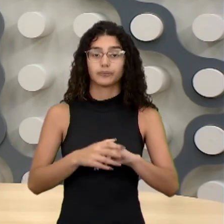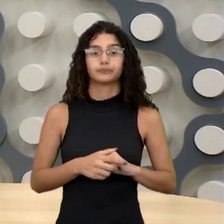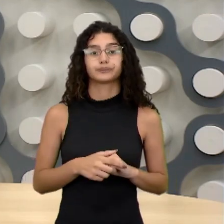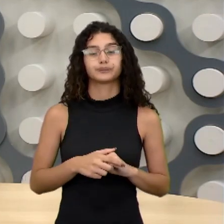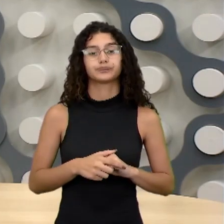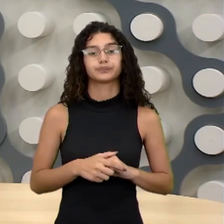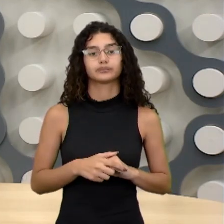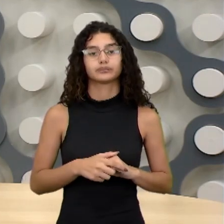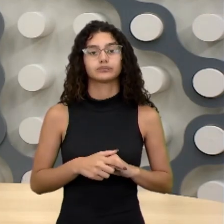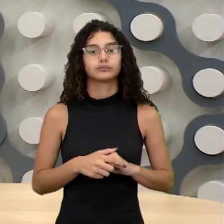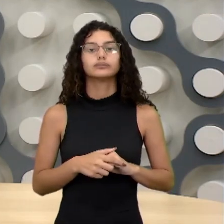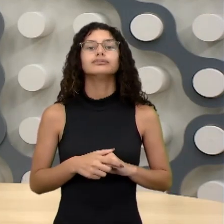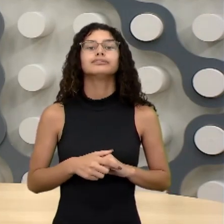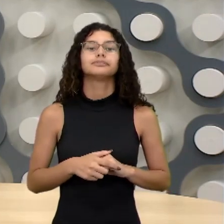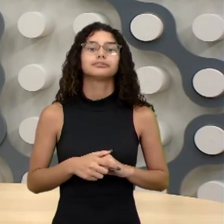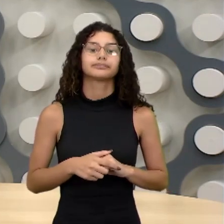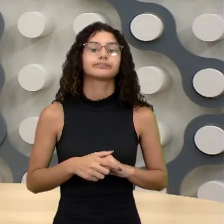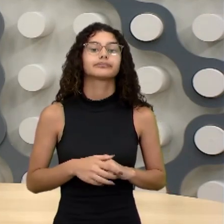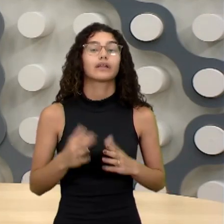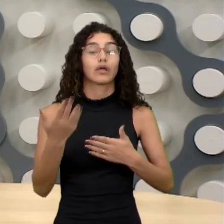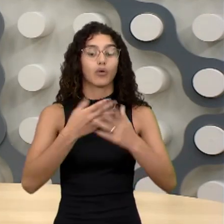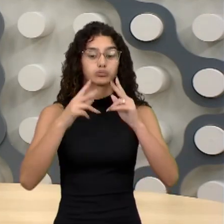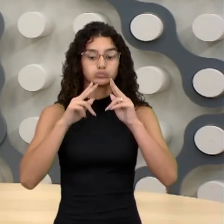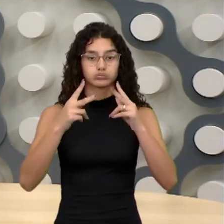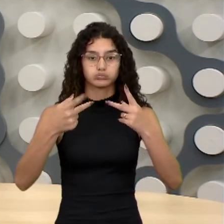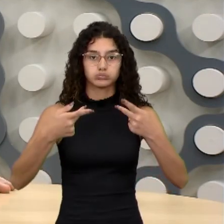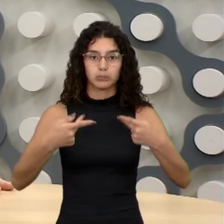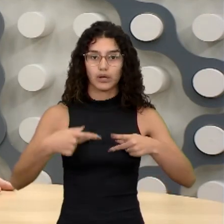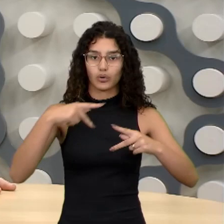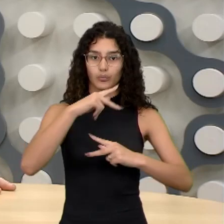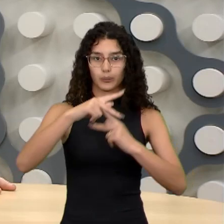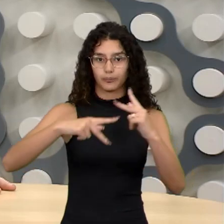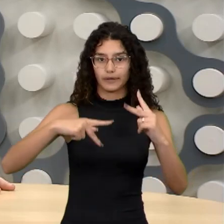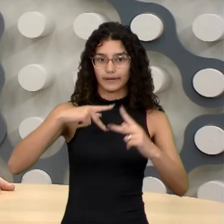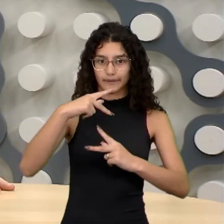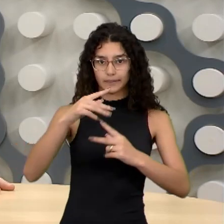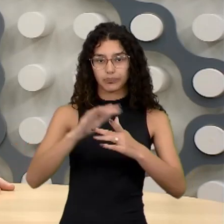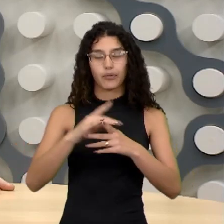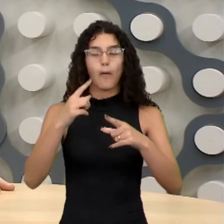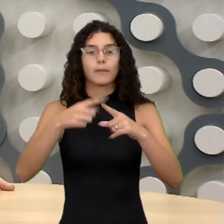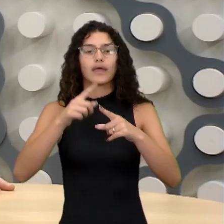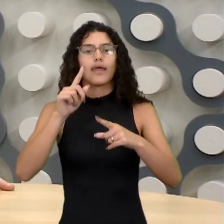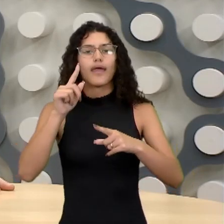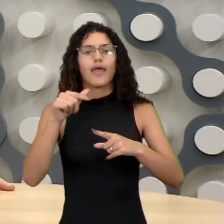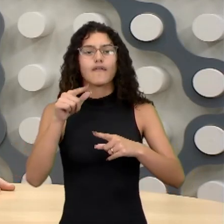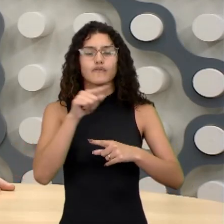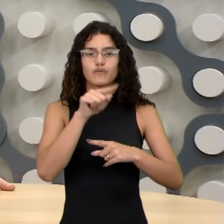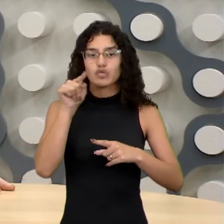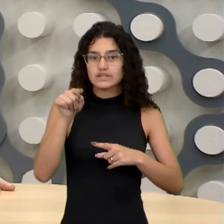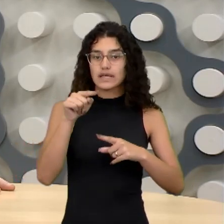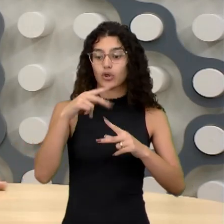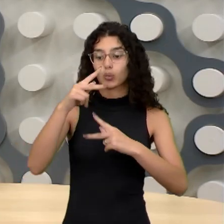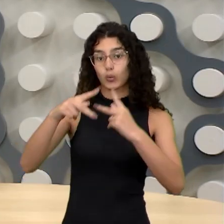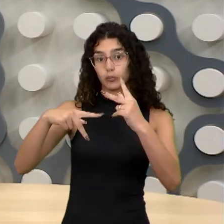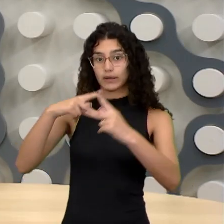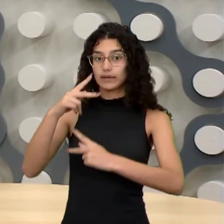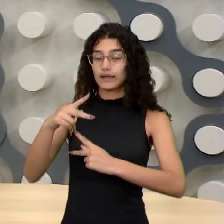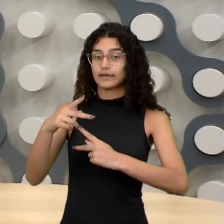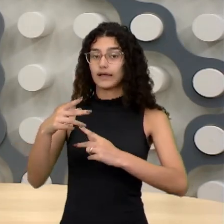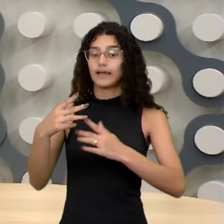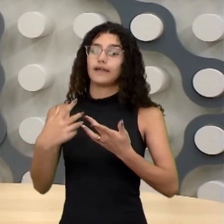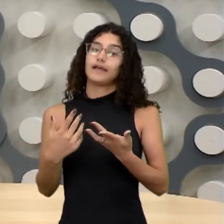sobre a questão, né, da intervenção do ser humano no planeta, né? Porque uma coisa é você estar no planeta e